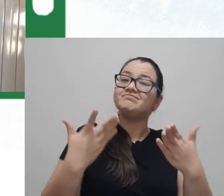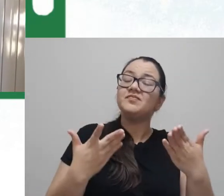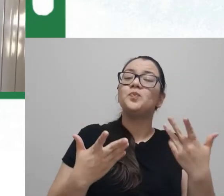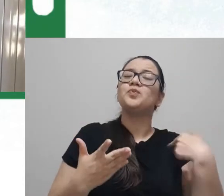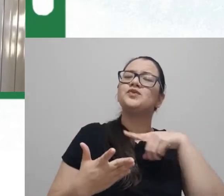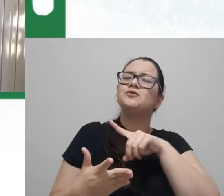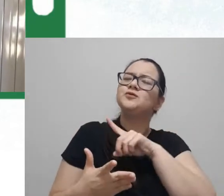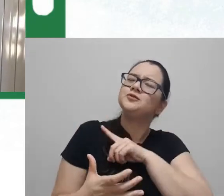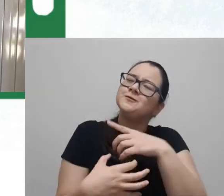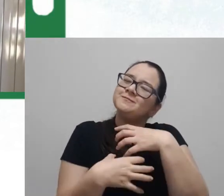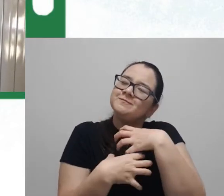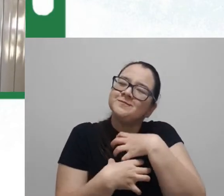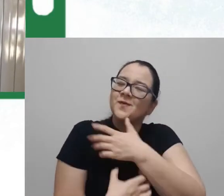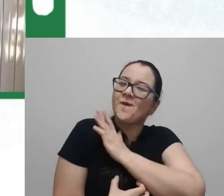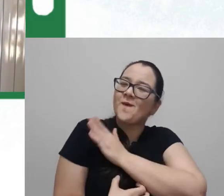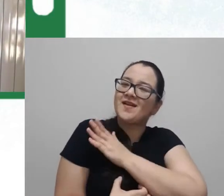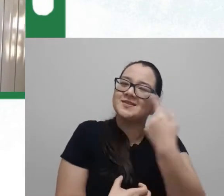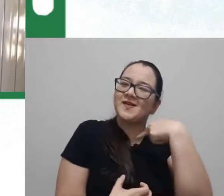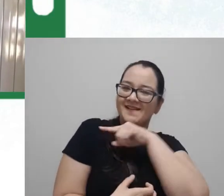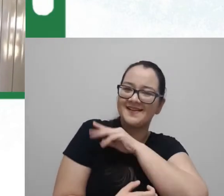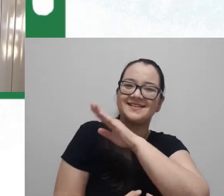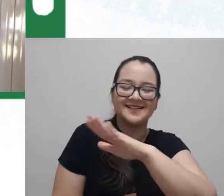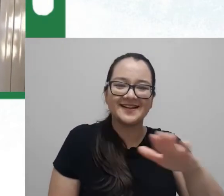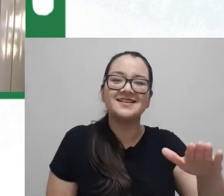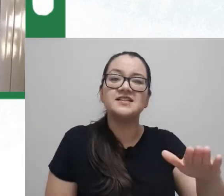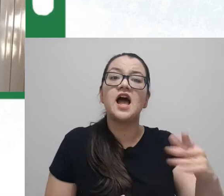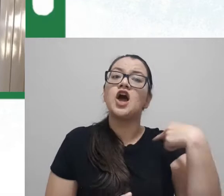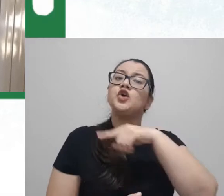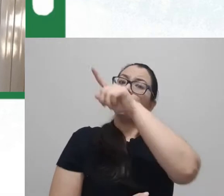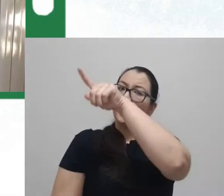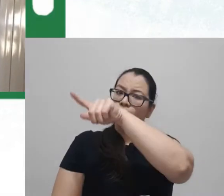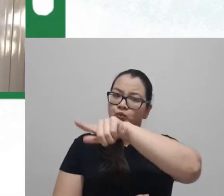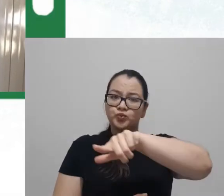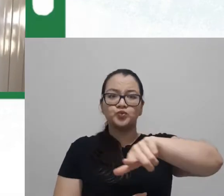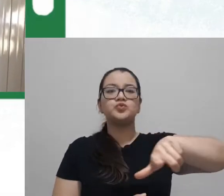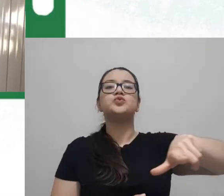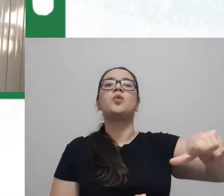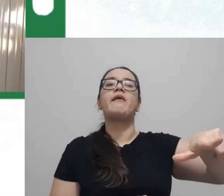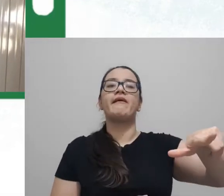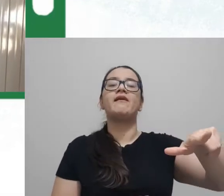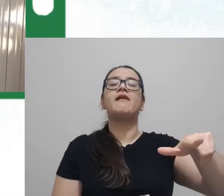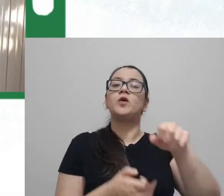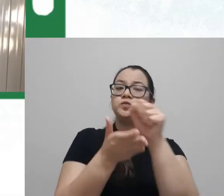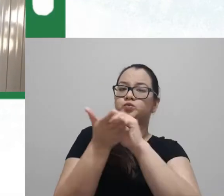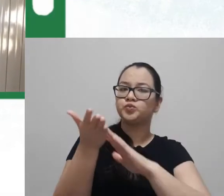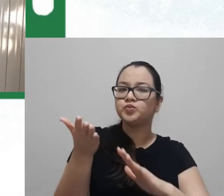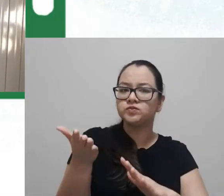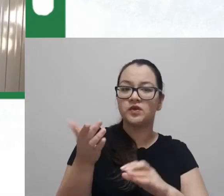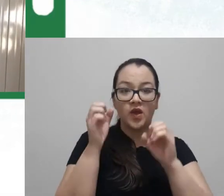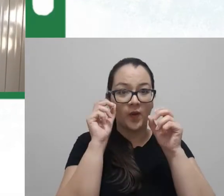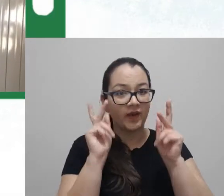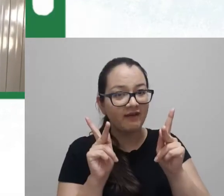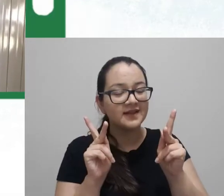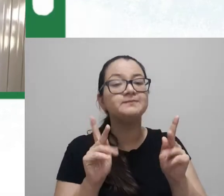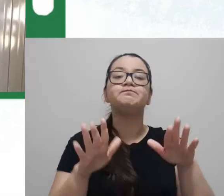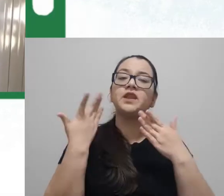gente aquecer um pouquinho o coração das nossas crianças, nós vamos dar continuidade com as nossas atividades, certo?